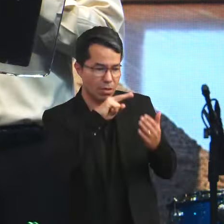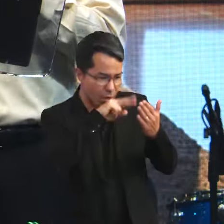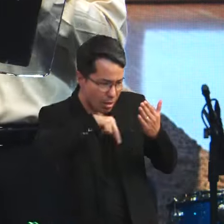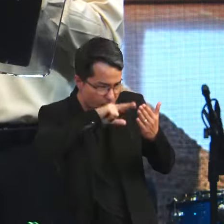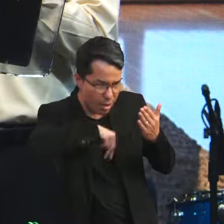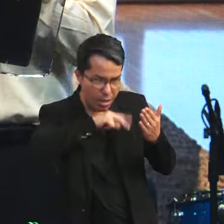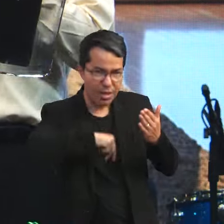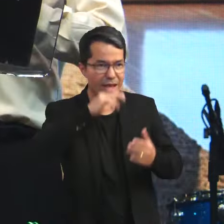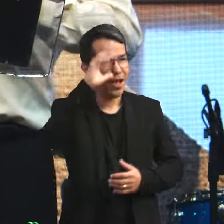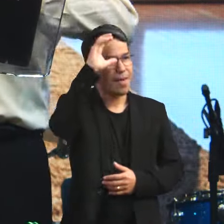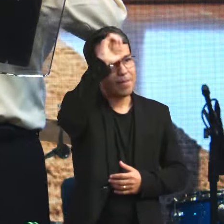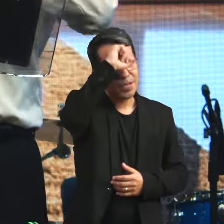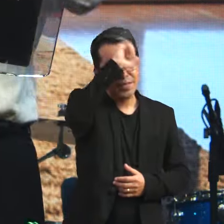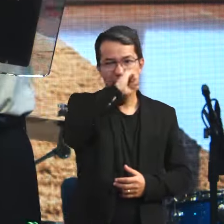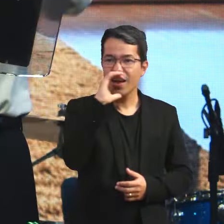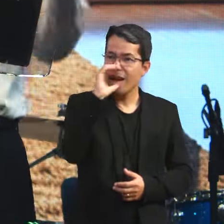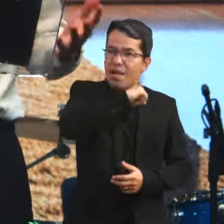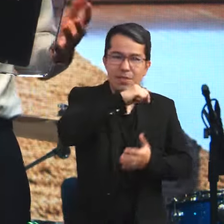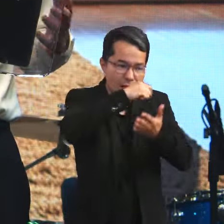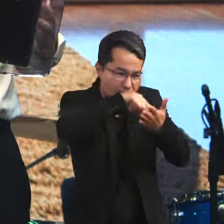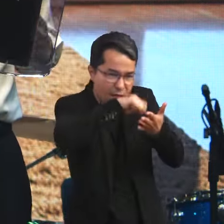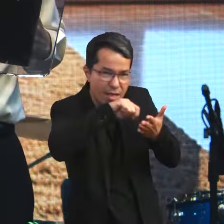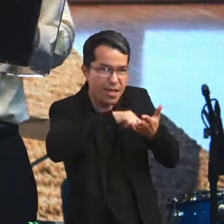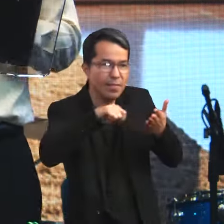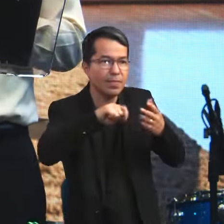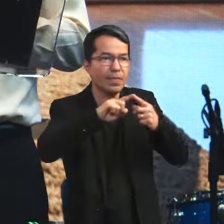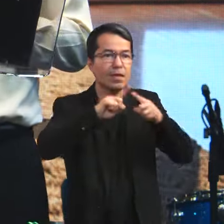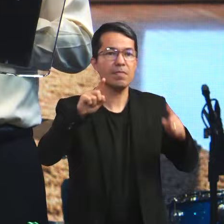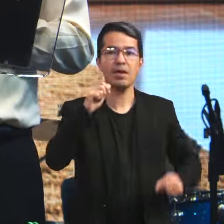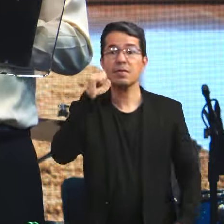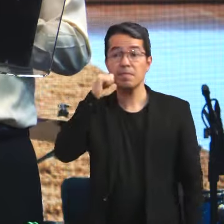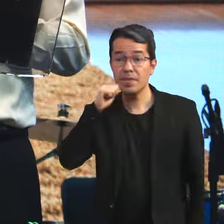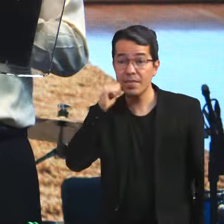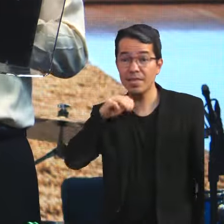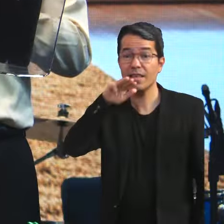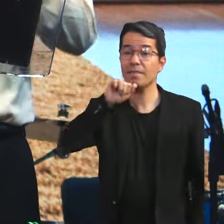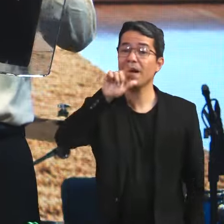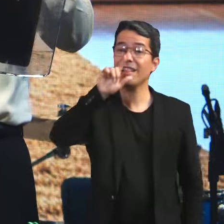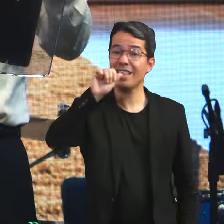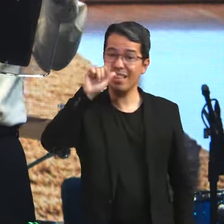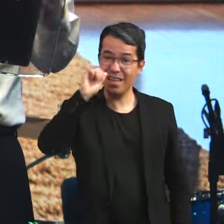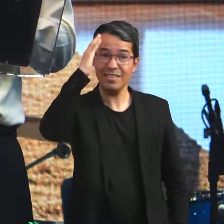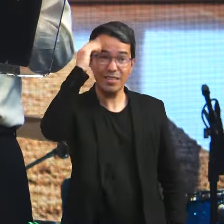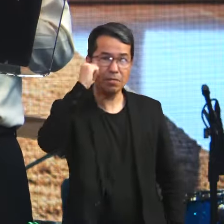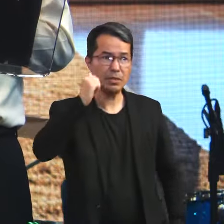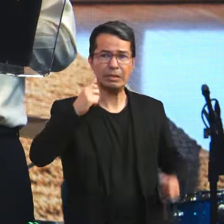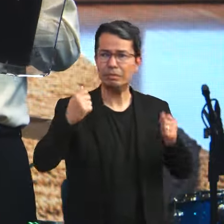escever senti que que alg mas ela sen que elha